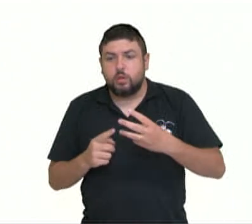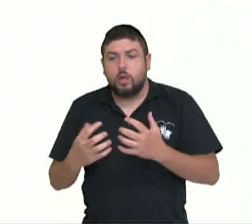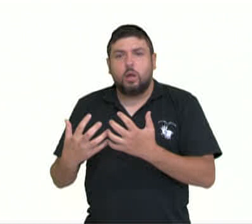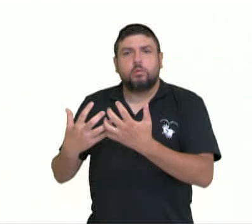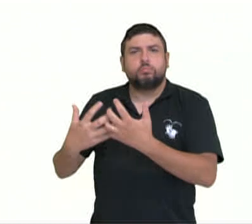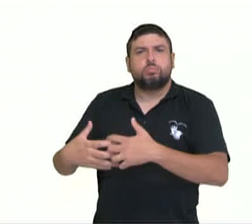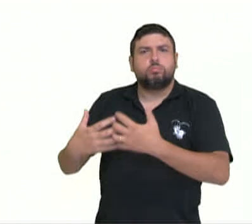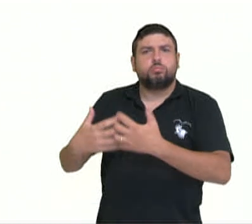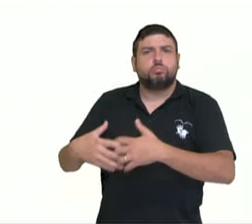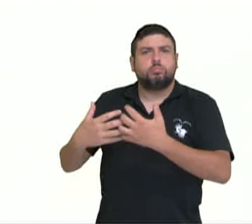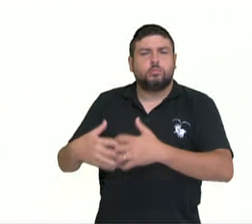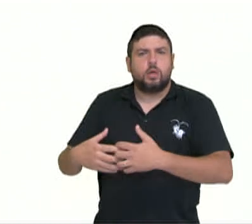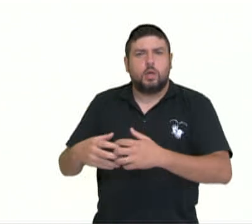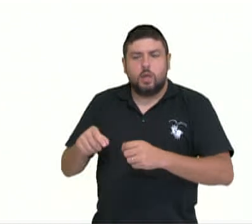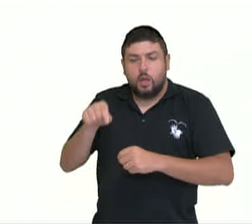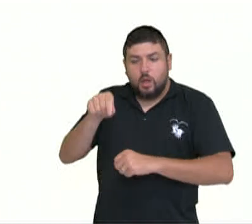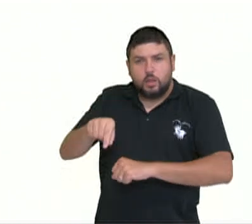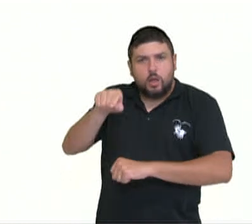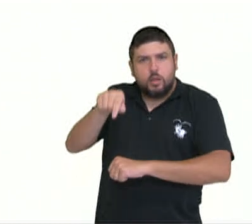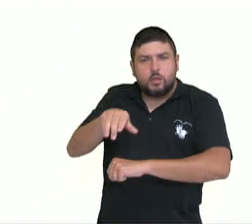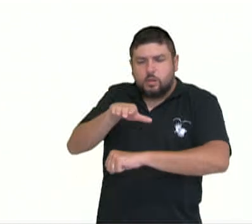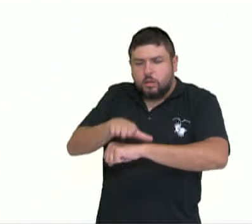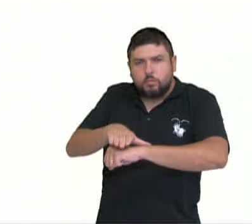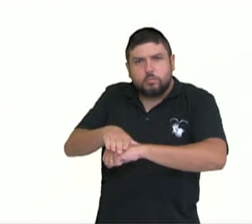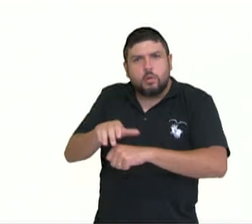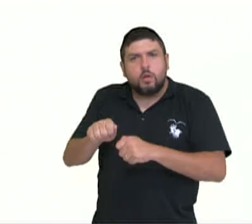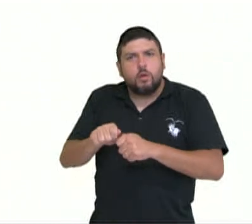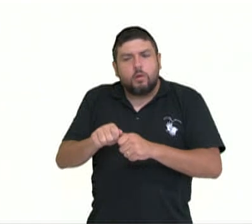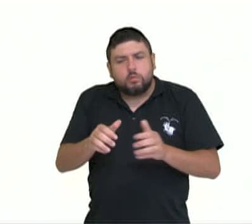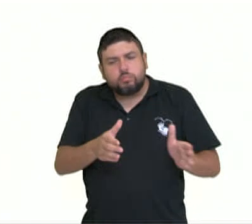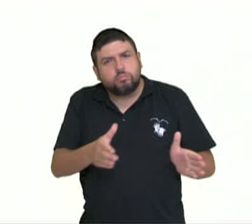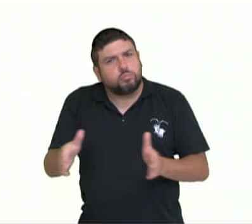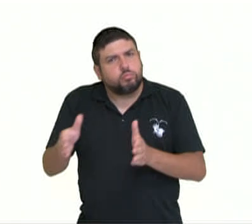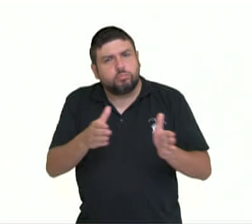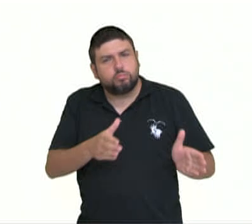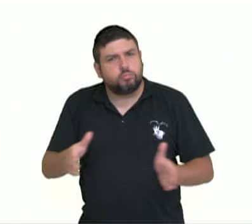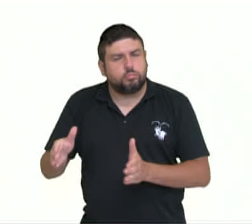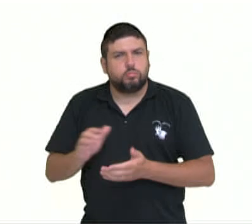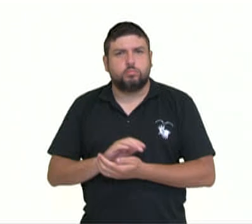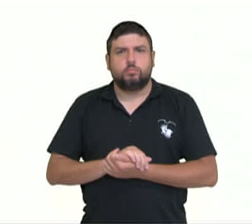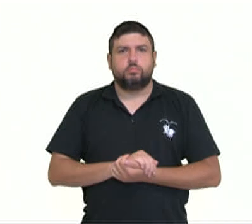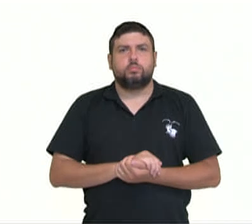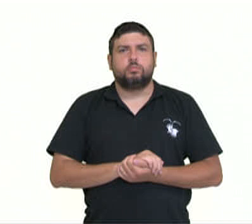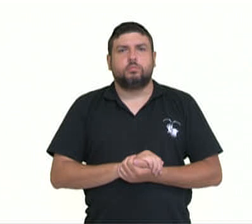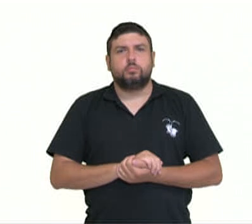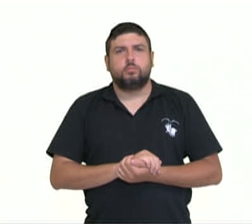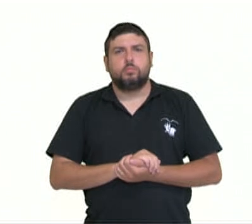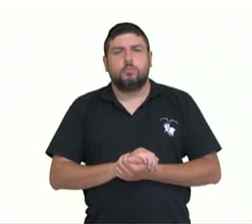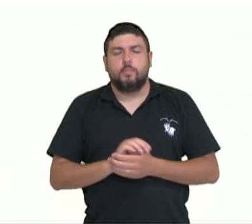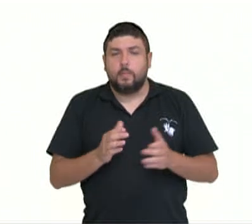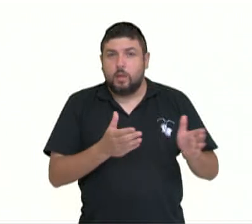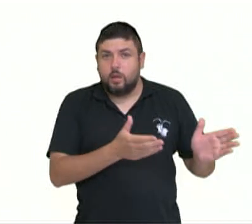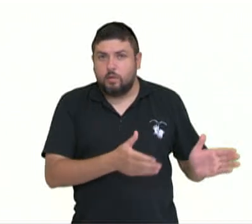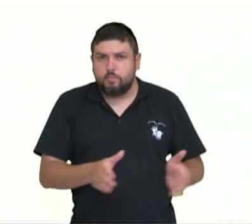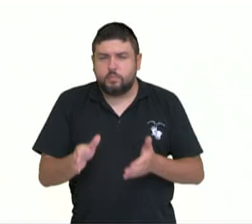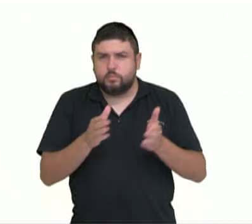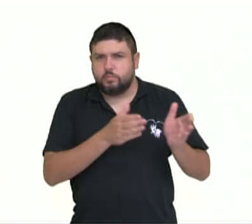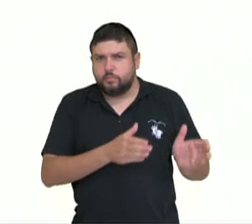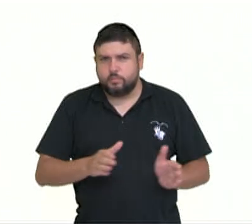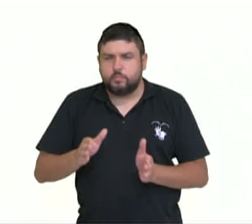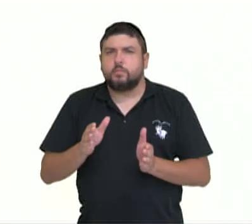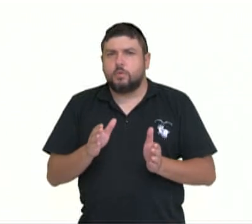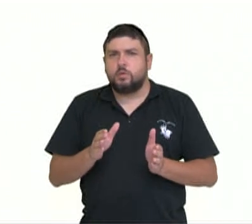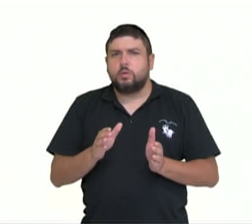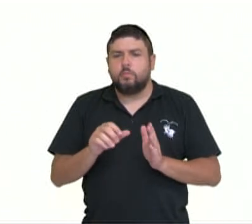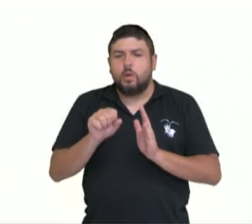produção atrelada ao processo industrial. A produção industrial, ao longo dos séculos, ela